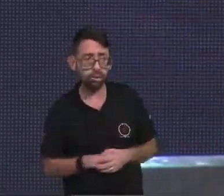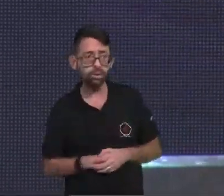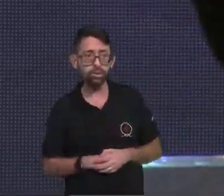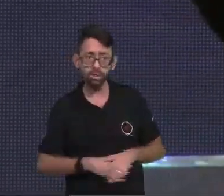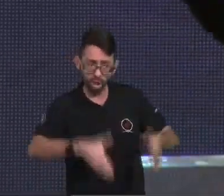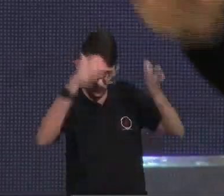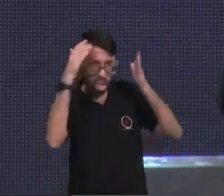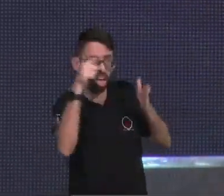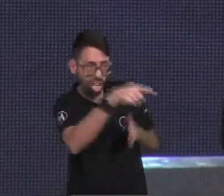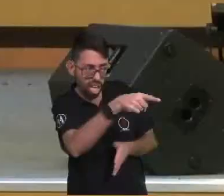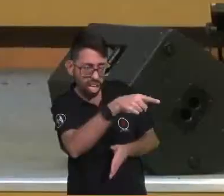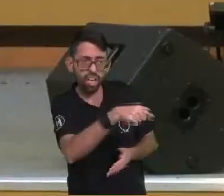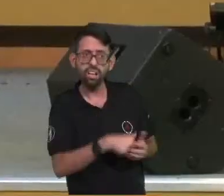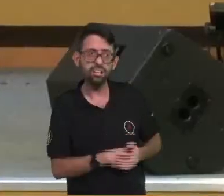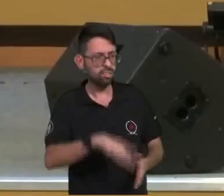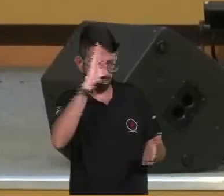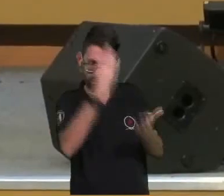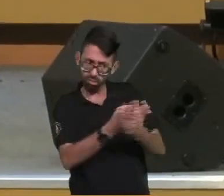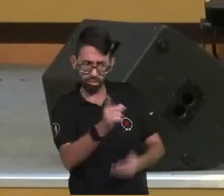Zequia?